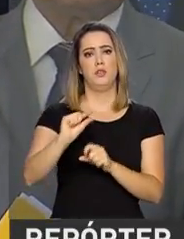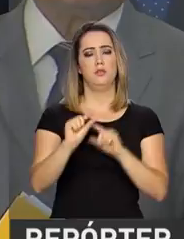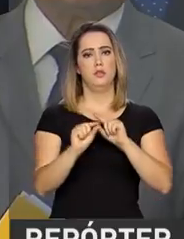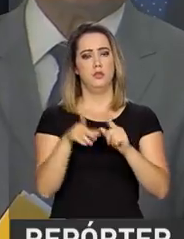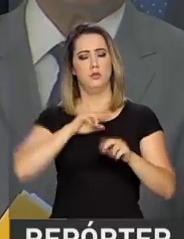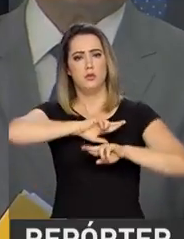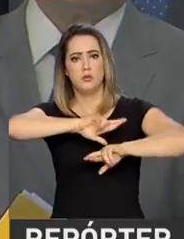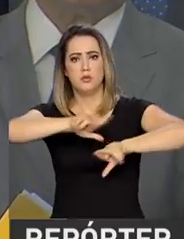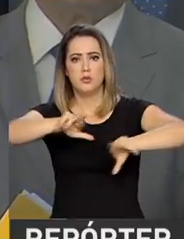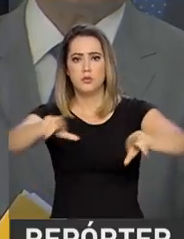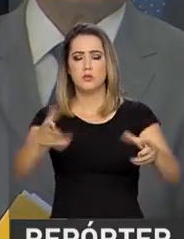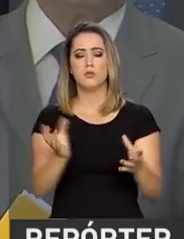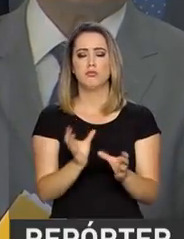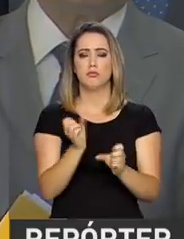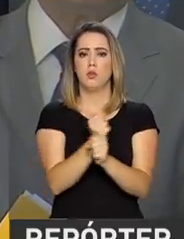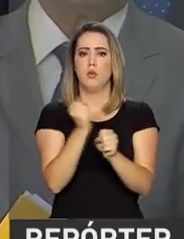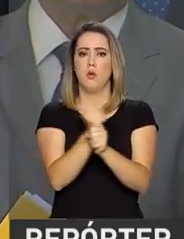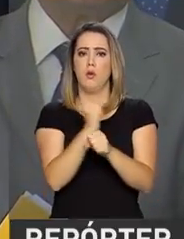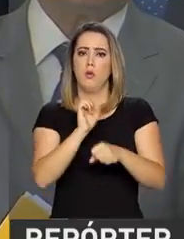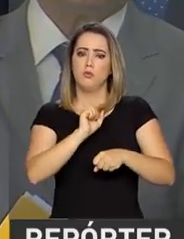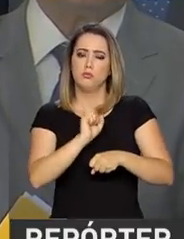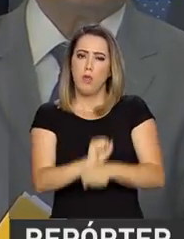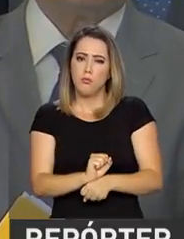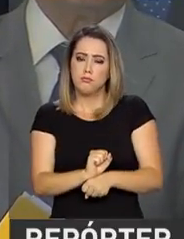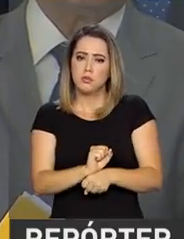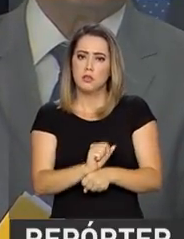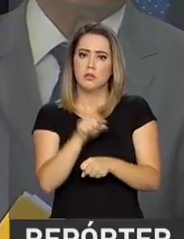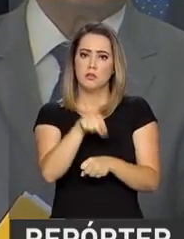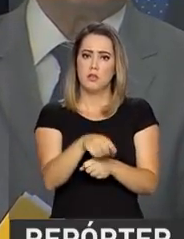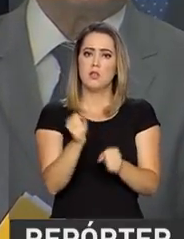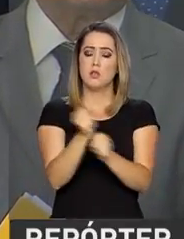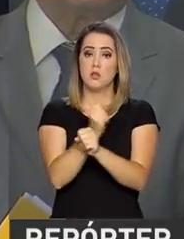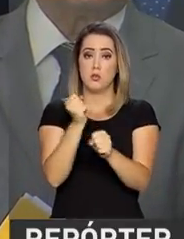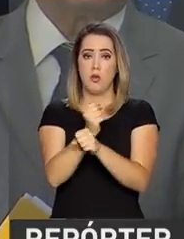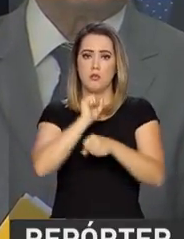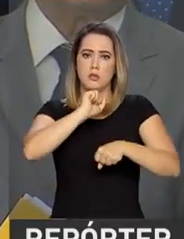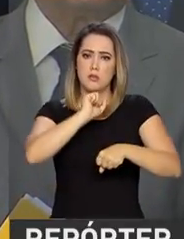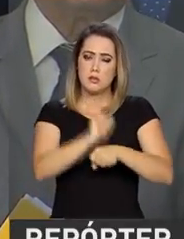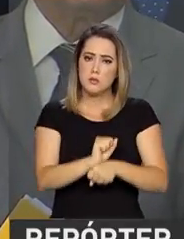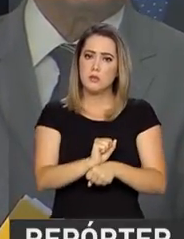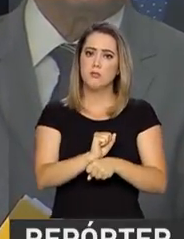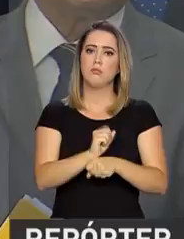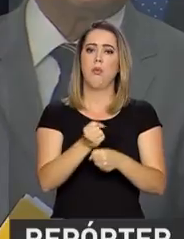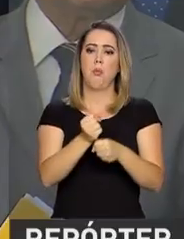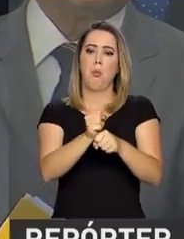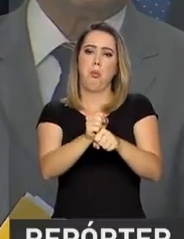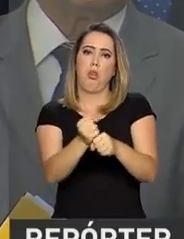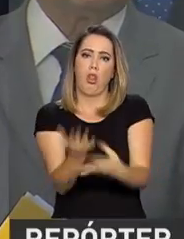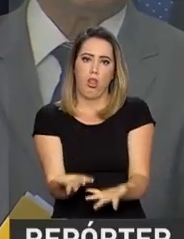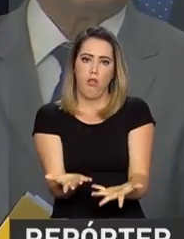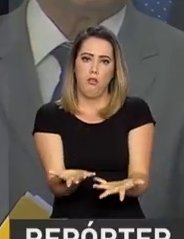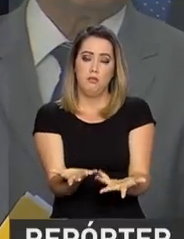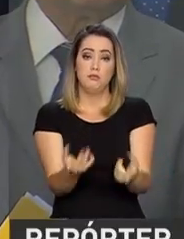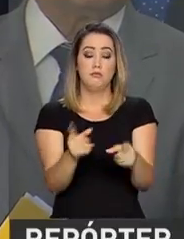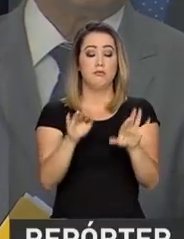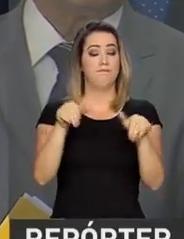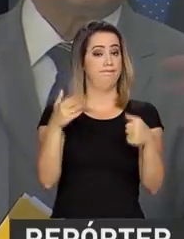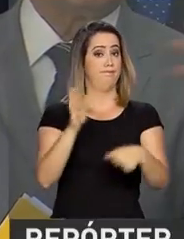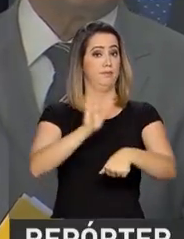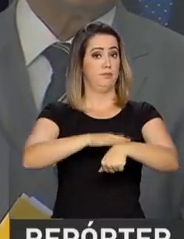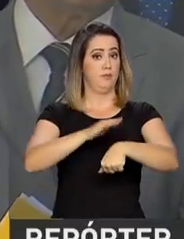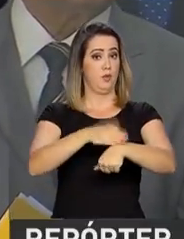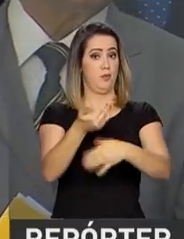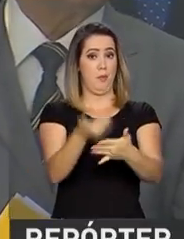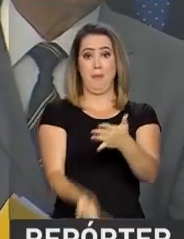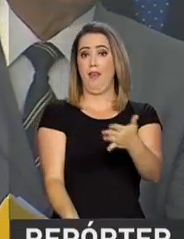dezenas, são milhares de obras paradas. Essas obras paradas, elas vão se deteriorando. Aí, um momento, você